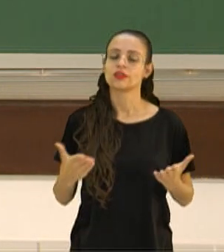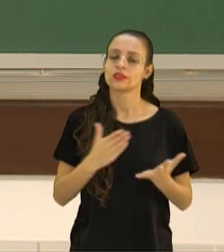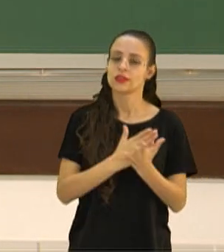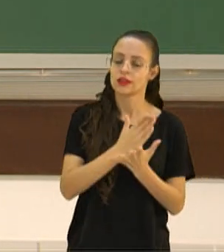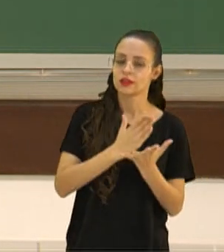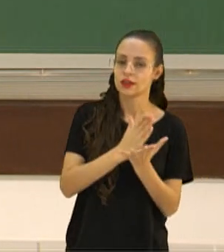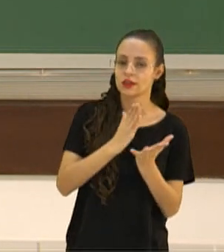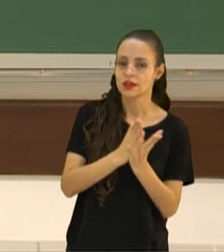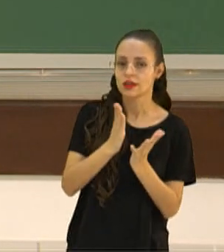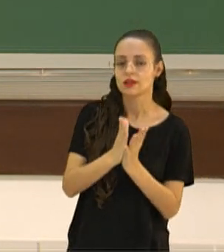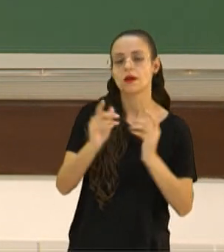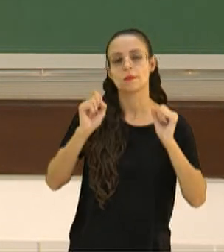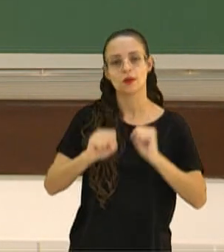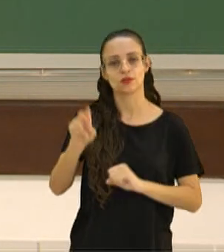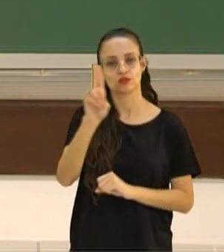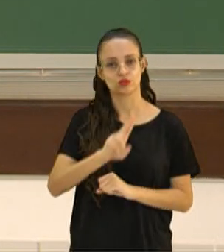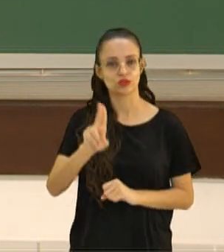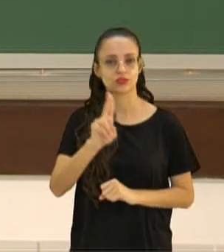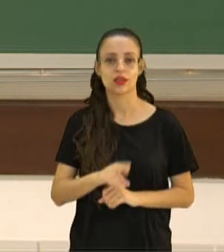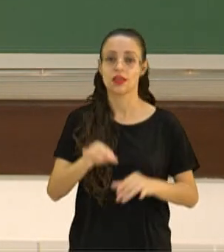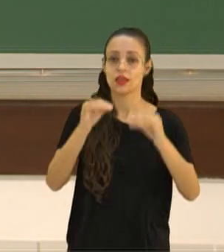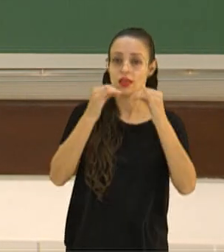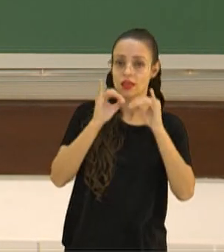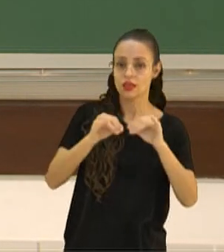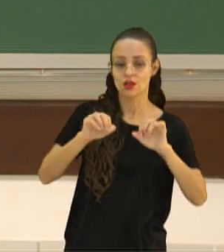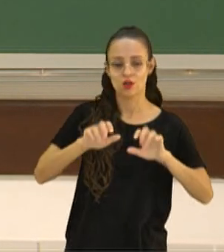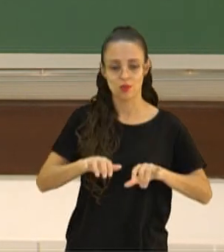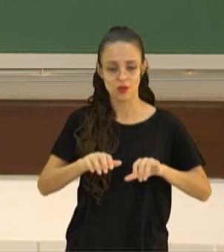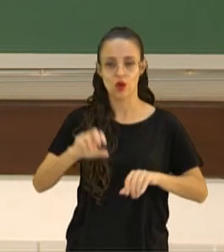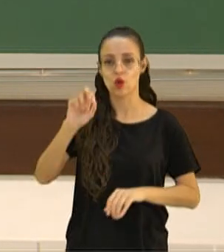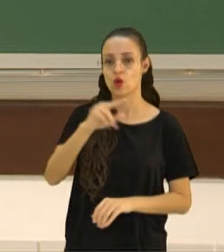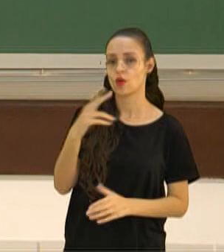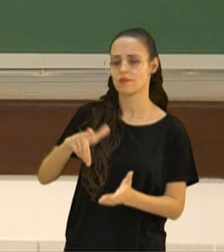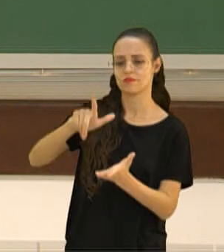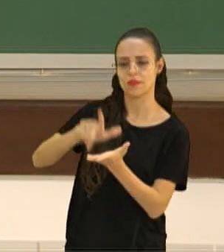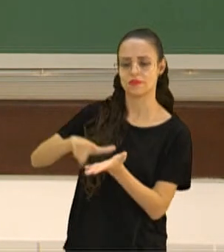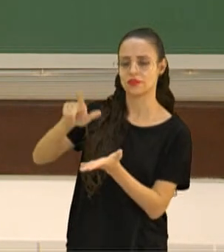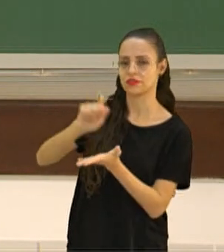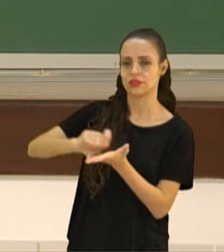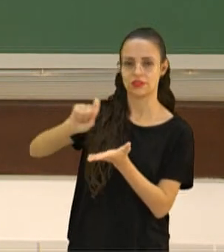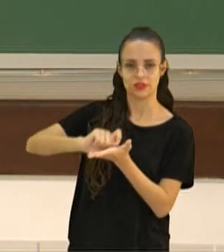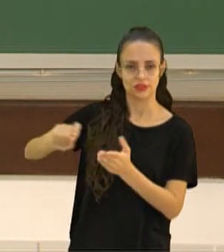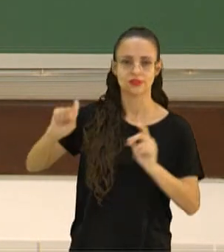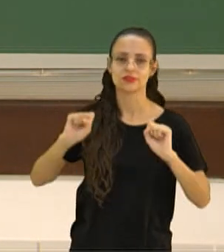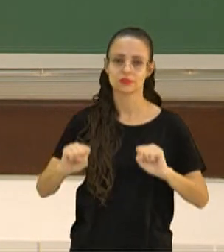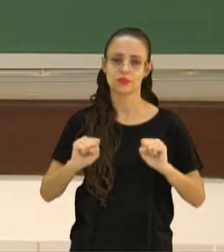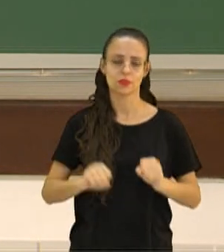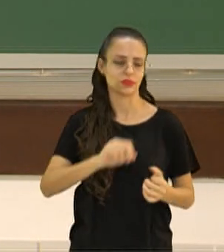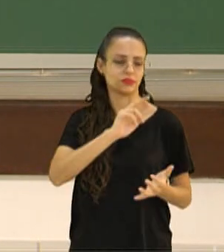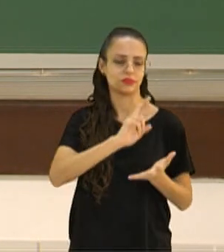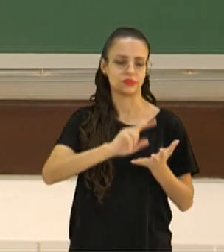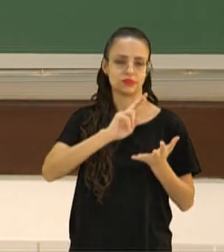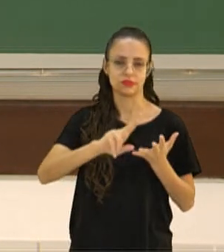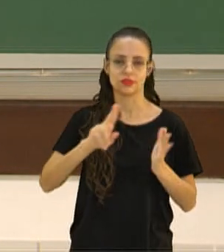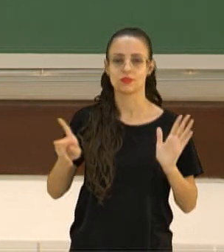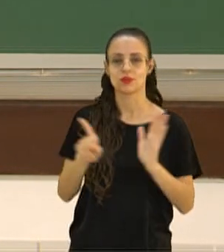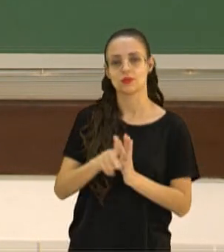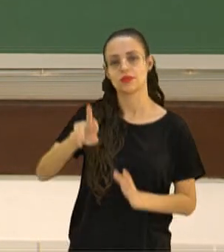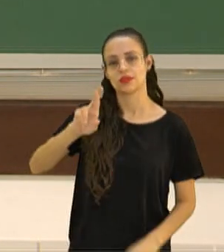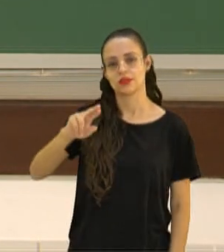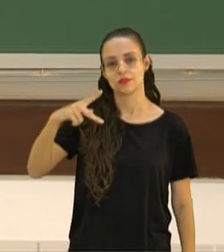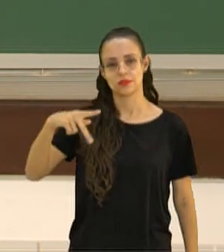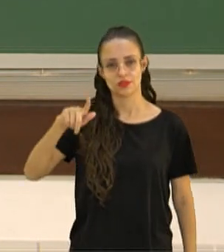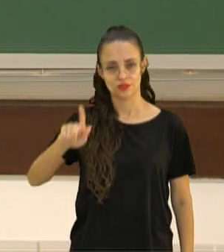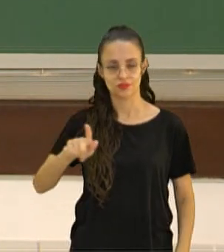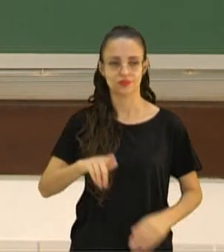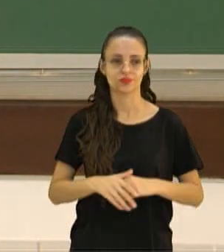estar utilizando isso, pode ser de maneira eletrônica, pode ser no papel e caneta mesmo, né? Então, todas as manifestações distintas do jogo, das sessões